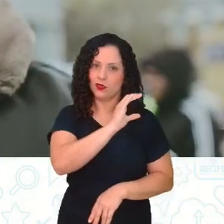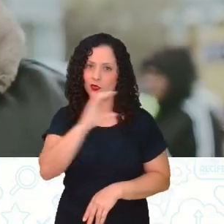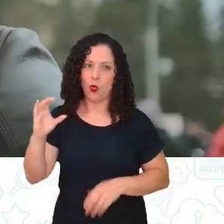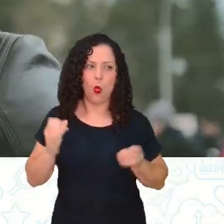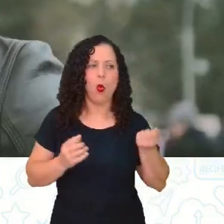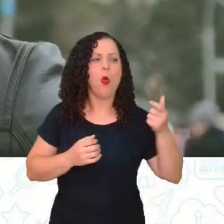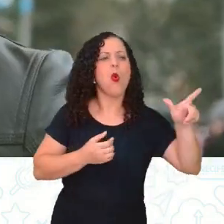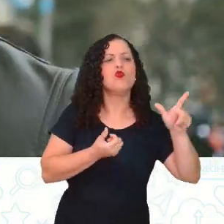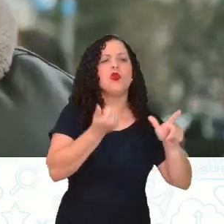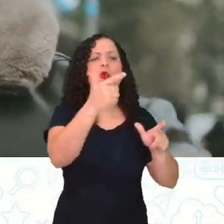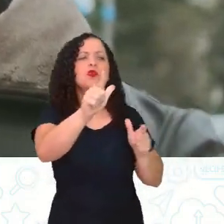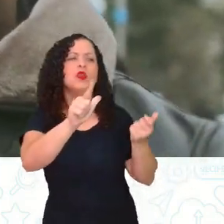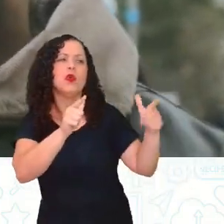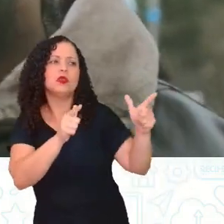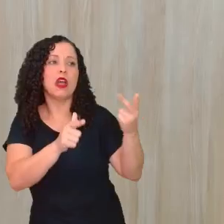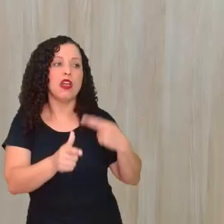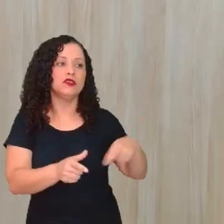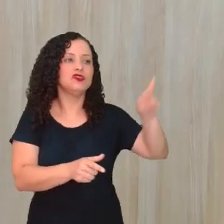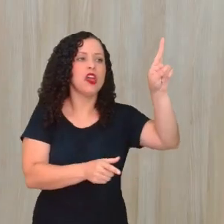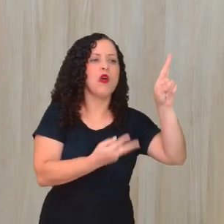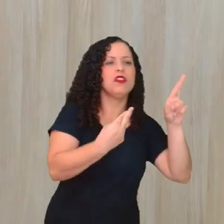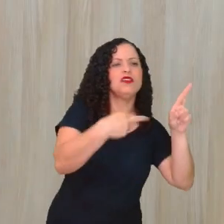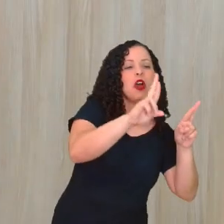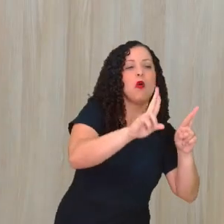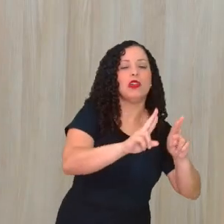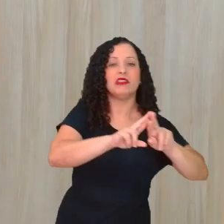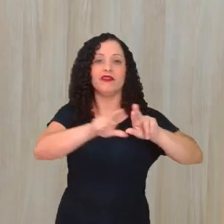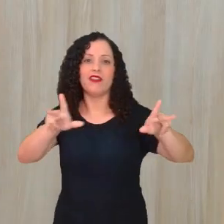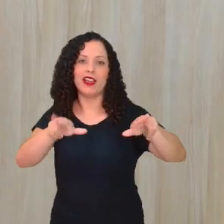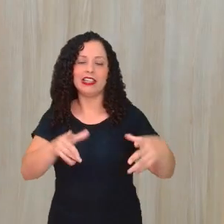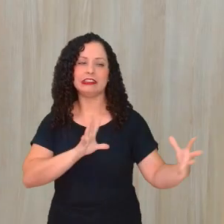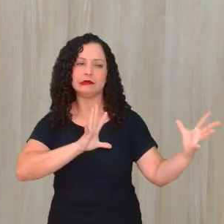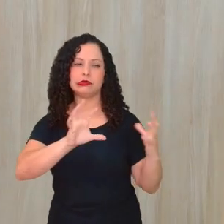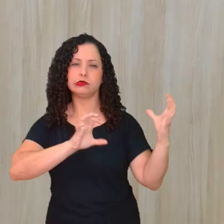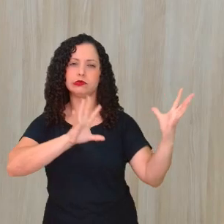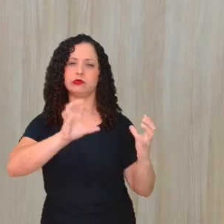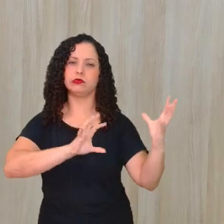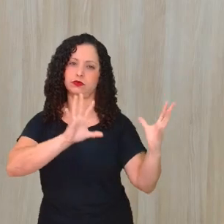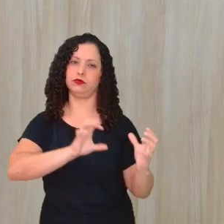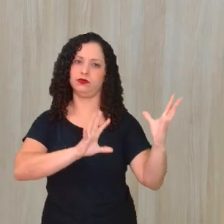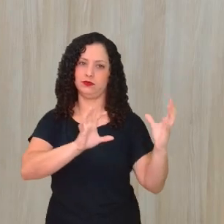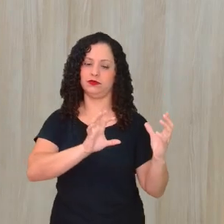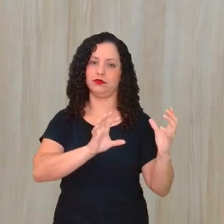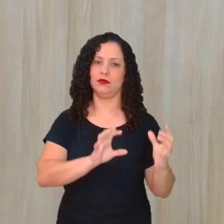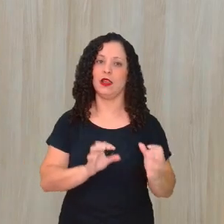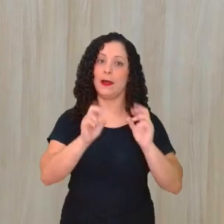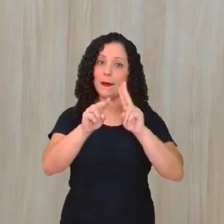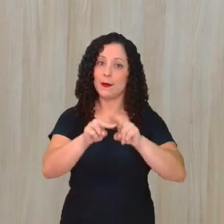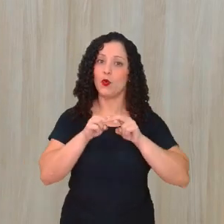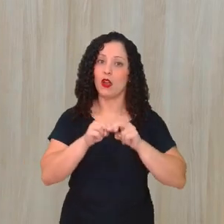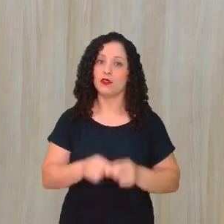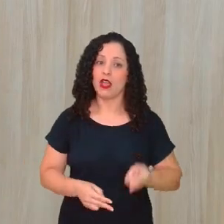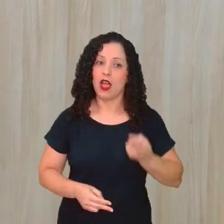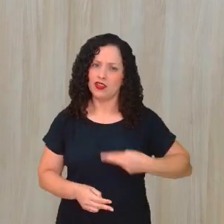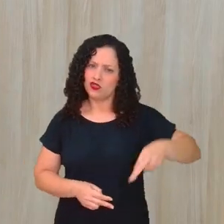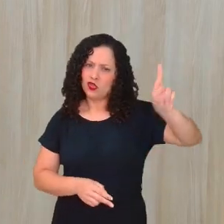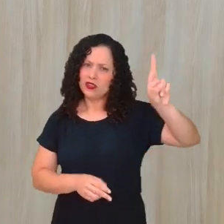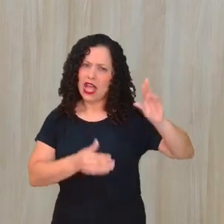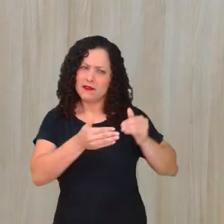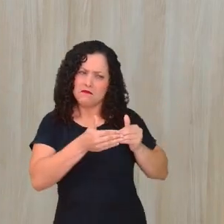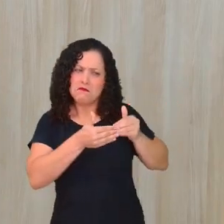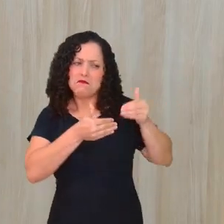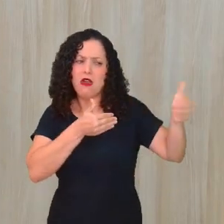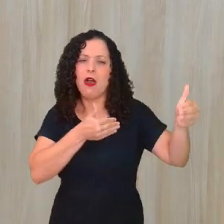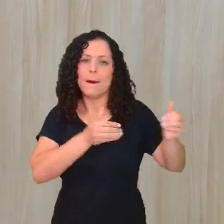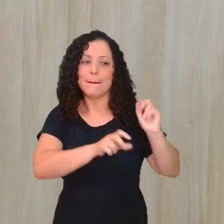que surgissem ia ter essa perseguição aí, né? Ainda mais uma religiosidade que viesse desses